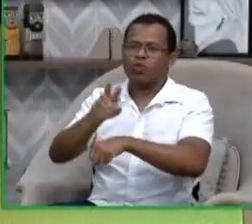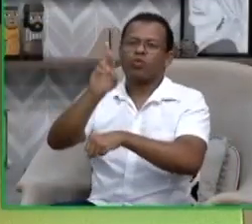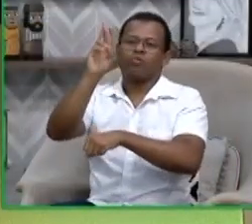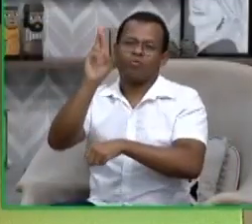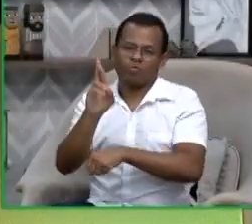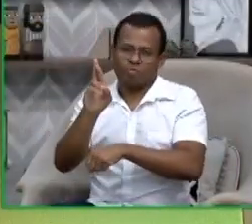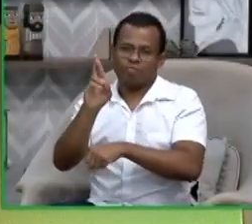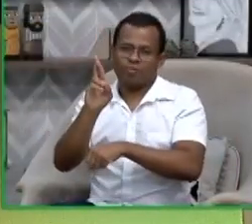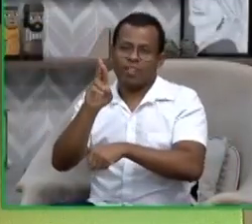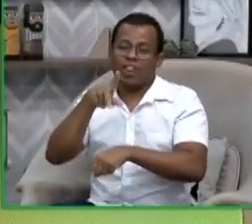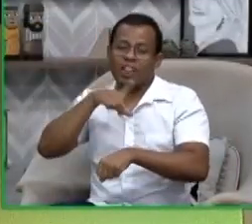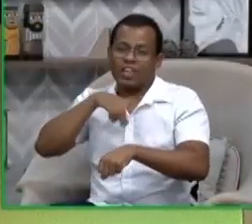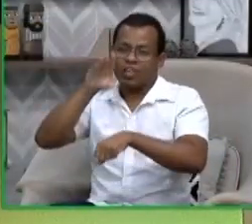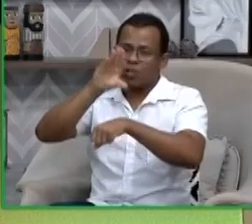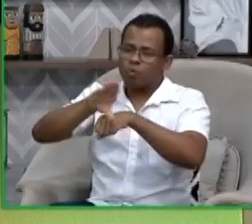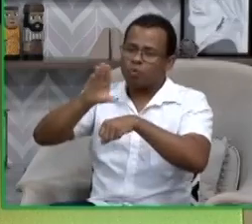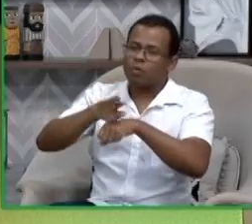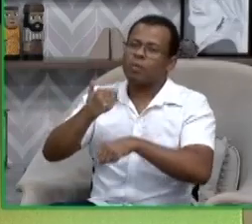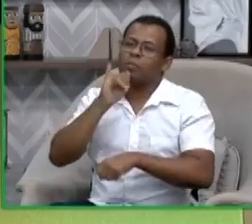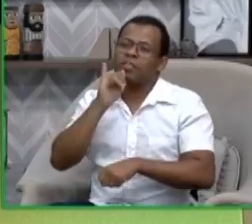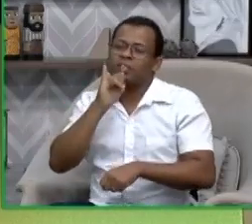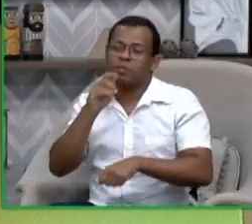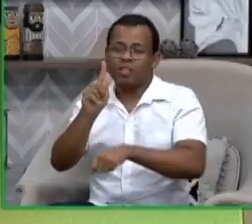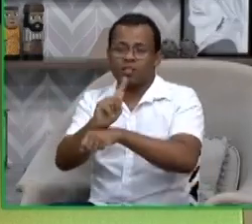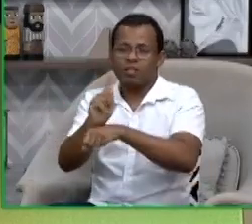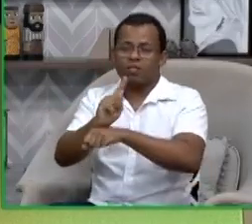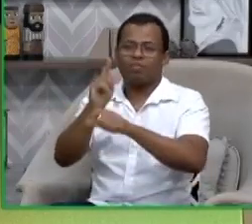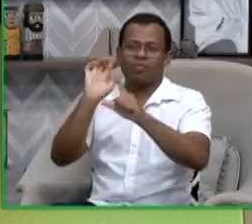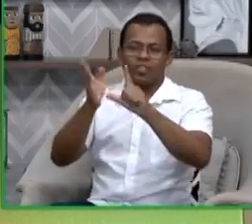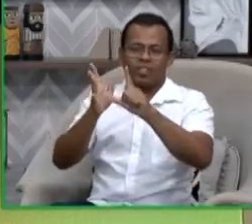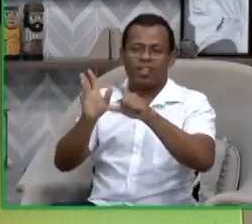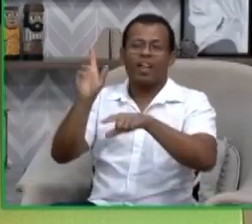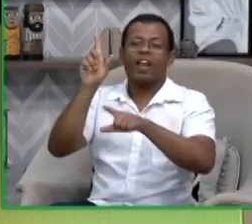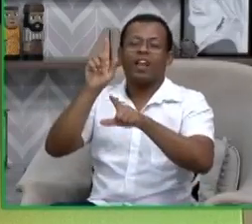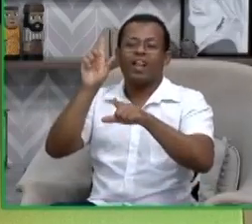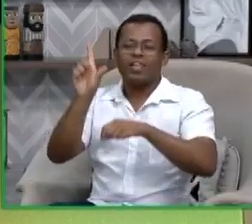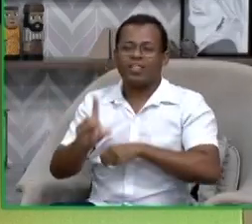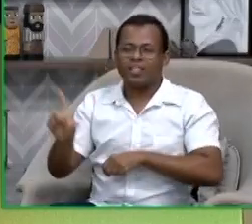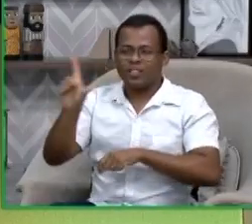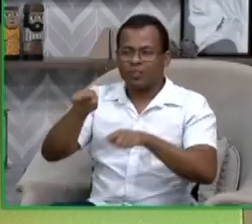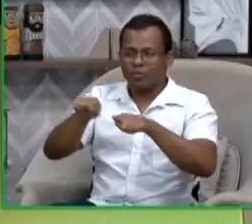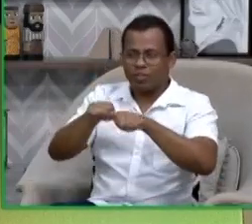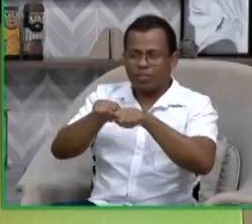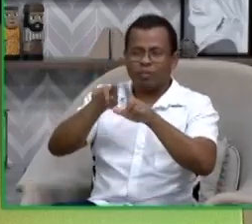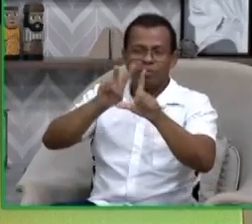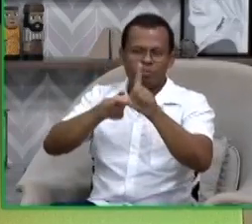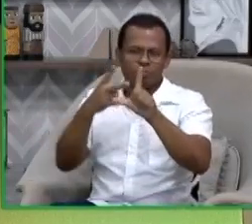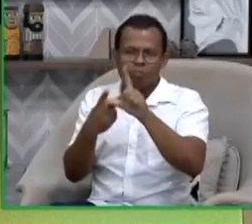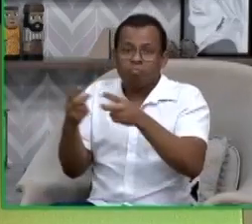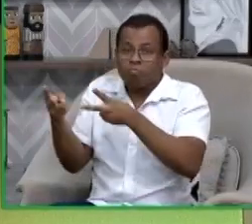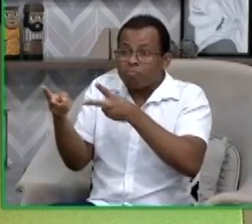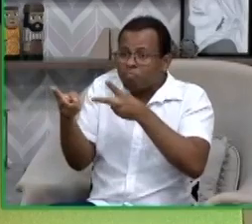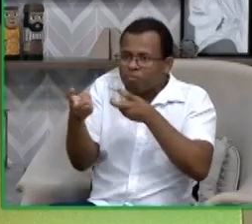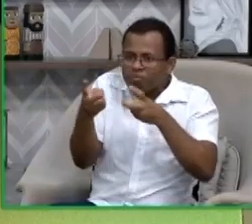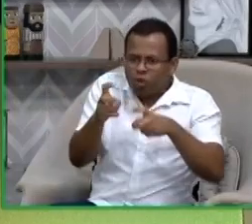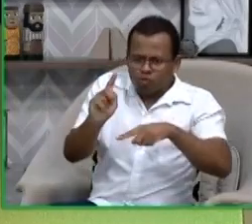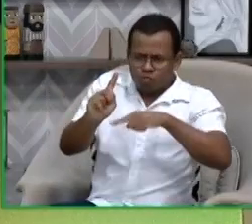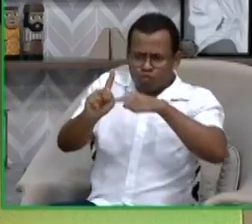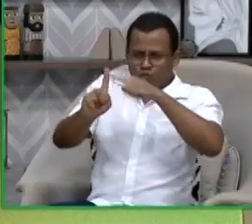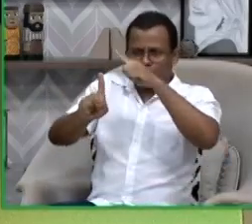pós-doutores, cursos como as graduações Letras Libras, licenciatura, bacharel. Então a gente percebe que foi um